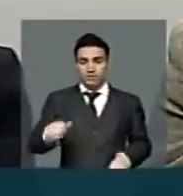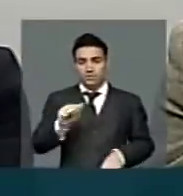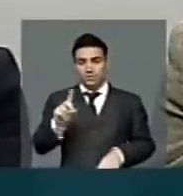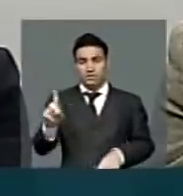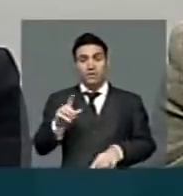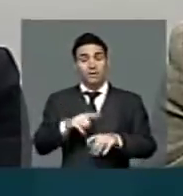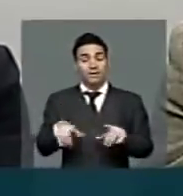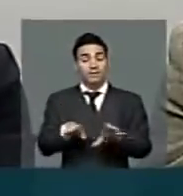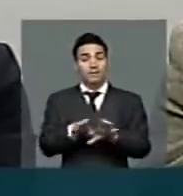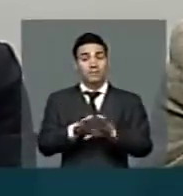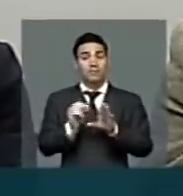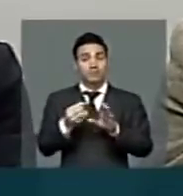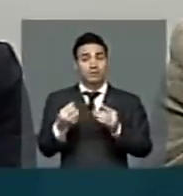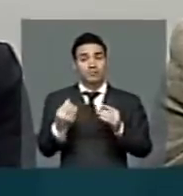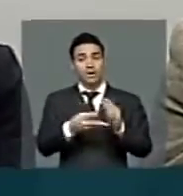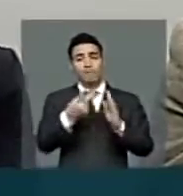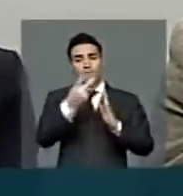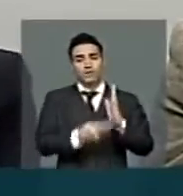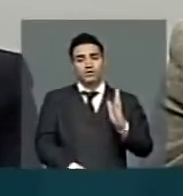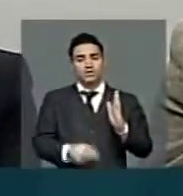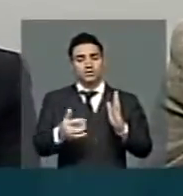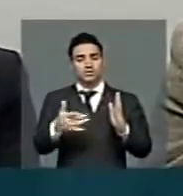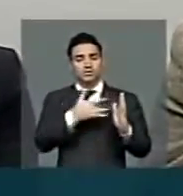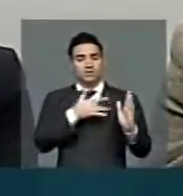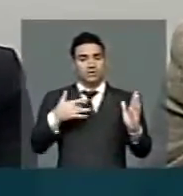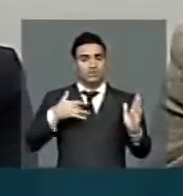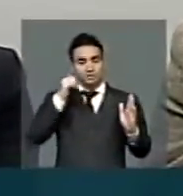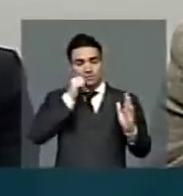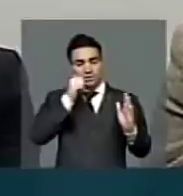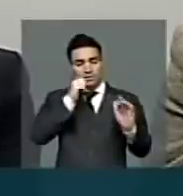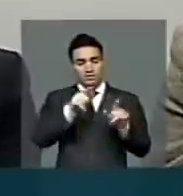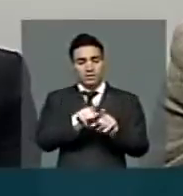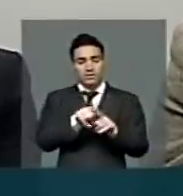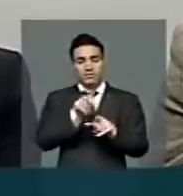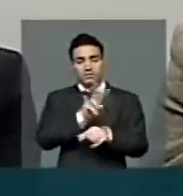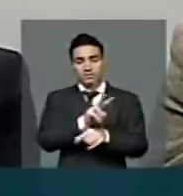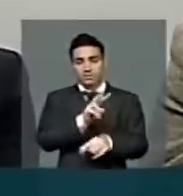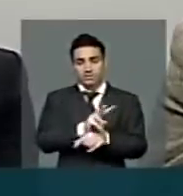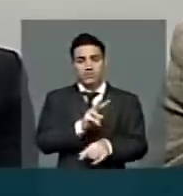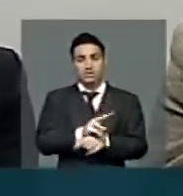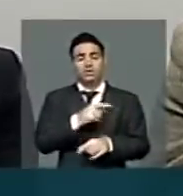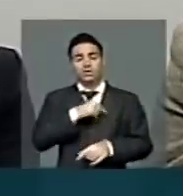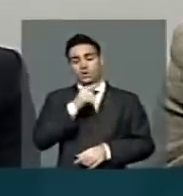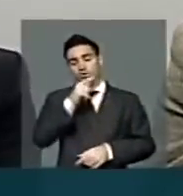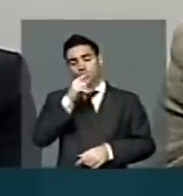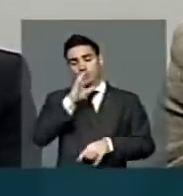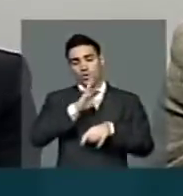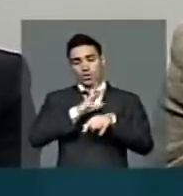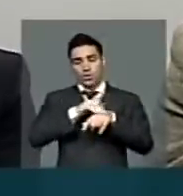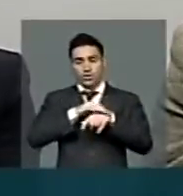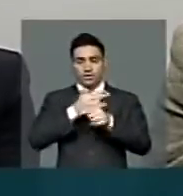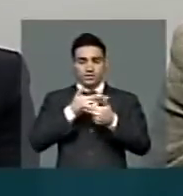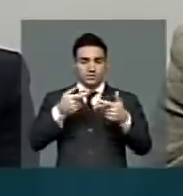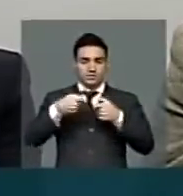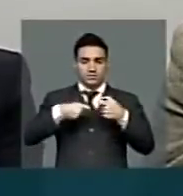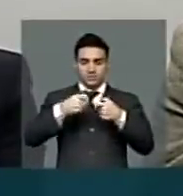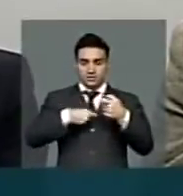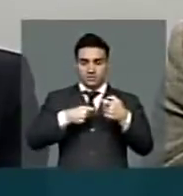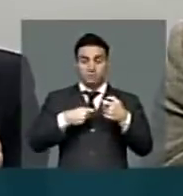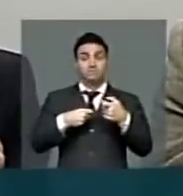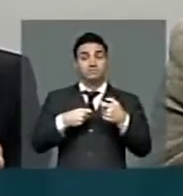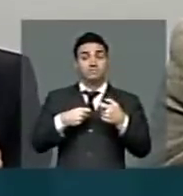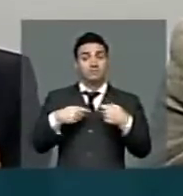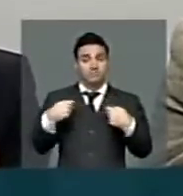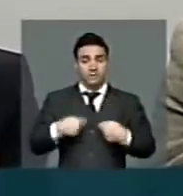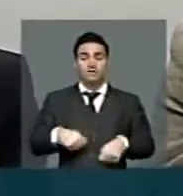de levar políticas públicas de saúde da mulher e de prevenção às STIs de maneira clara para essas casas. É preciso que se